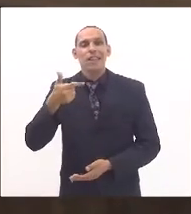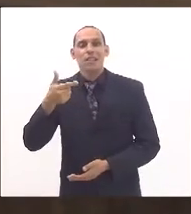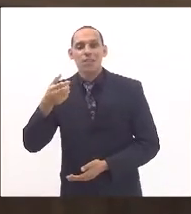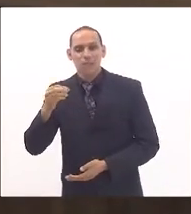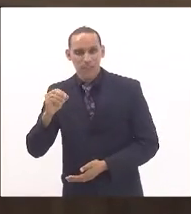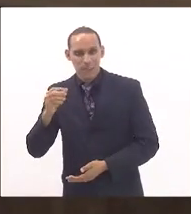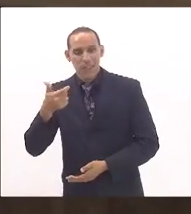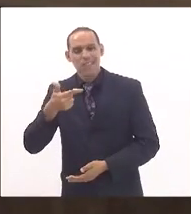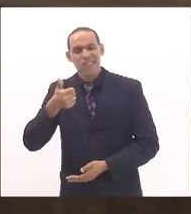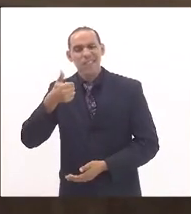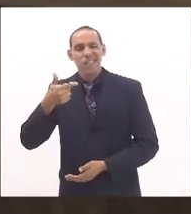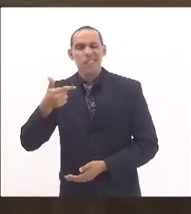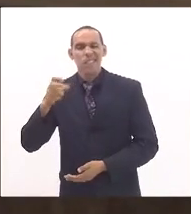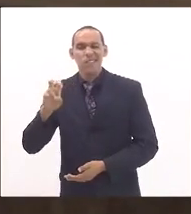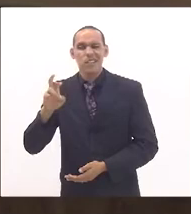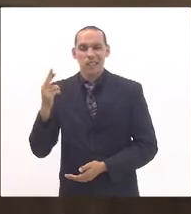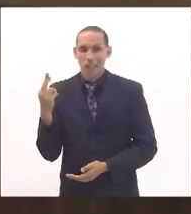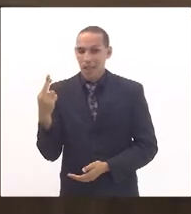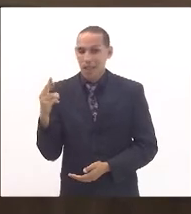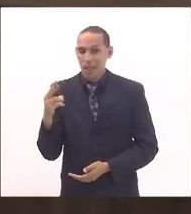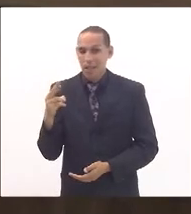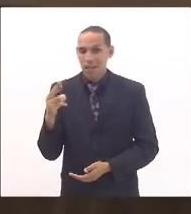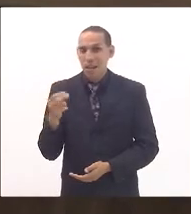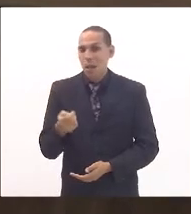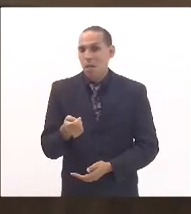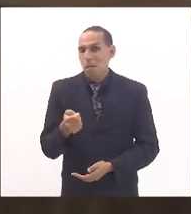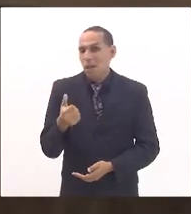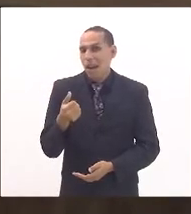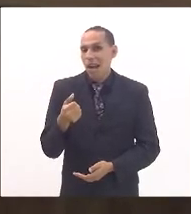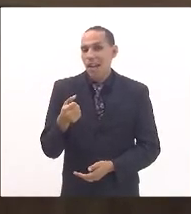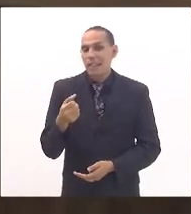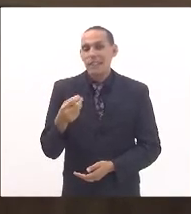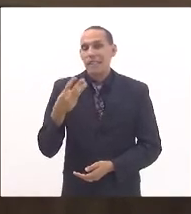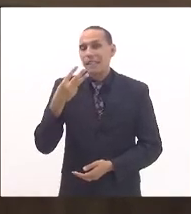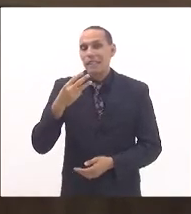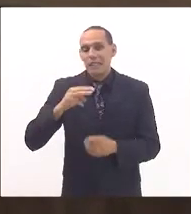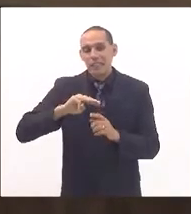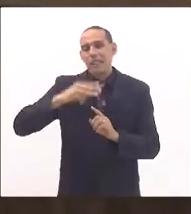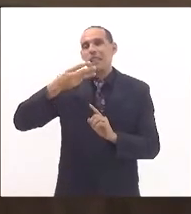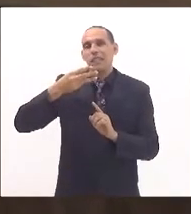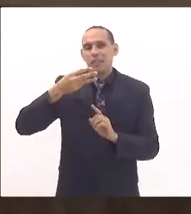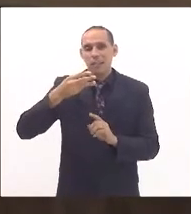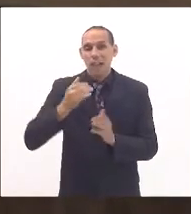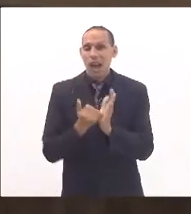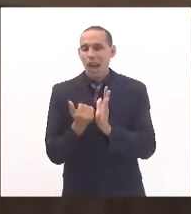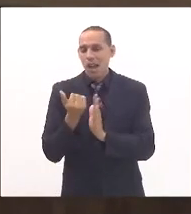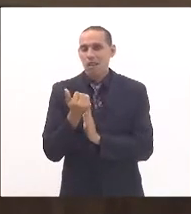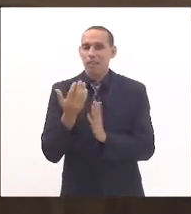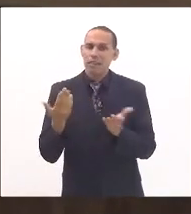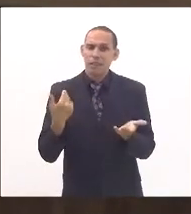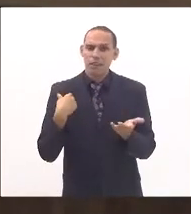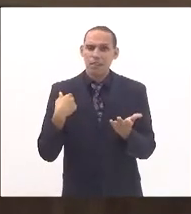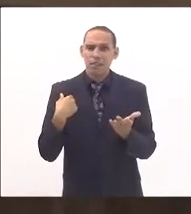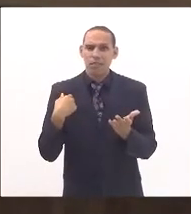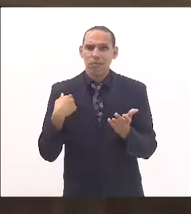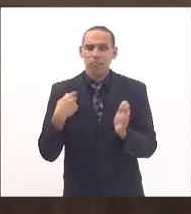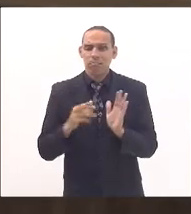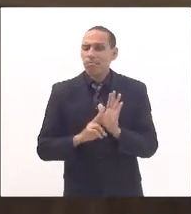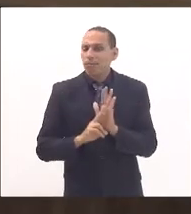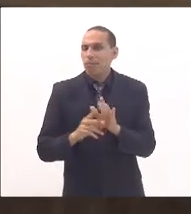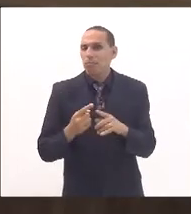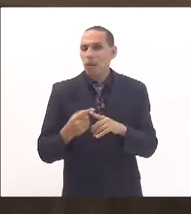R$ 125,00. Um aumento quase que de 3 vezes. Então, eu queria fazer referência porque me impactou